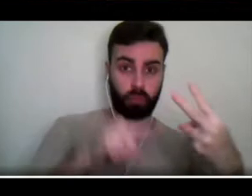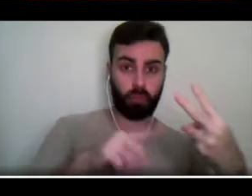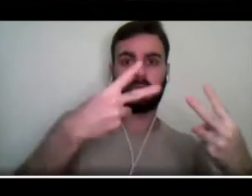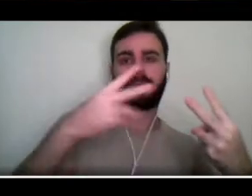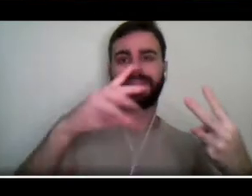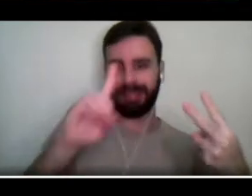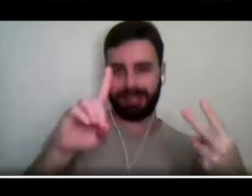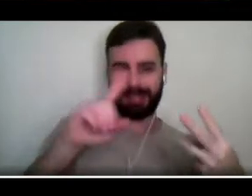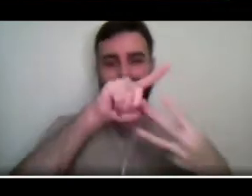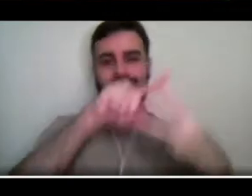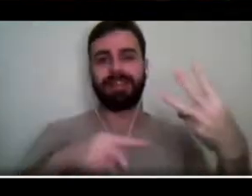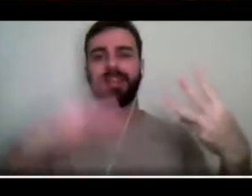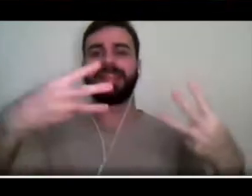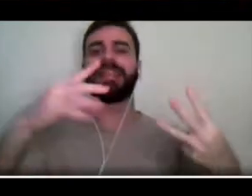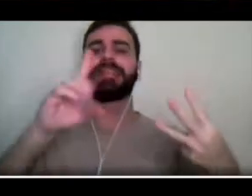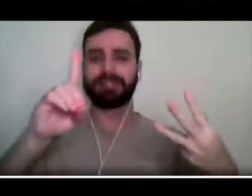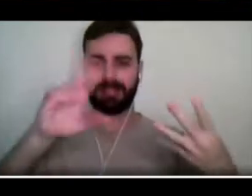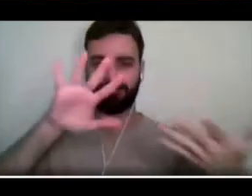dimensões.